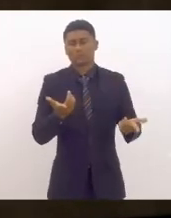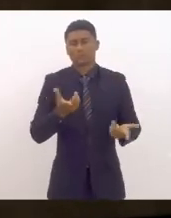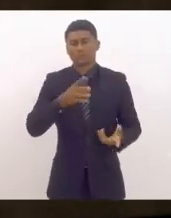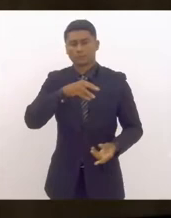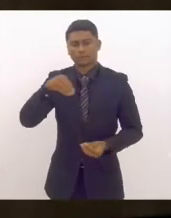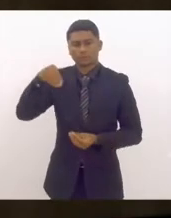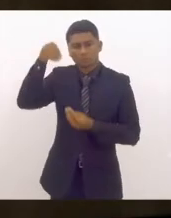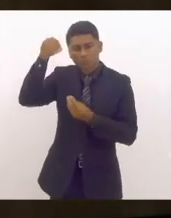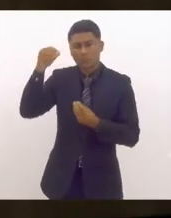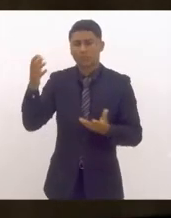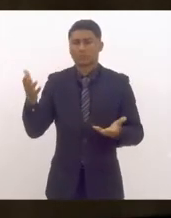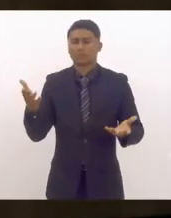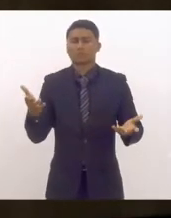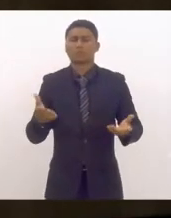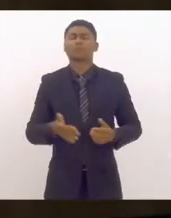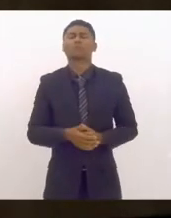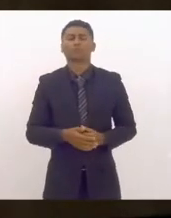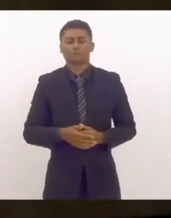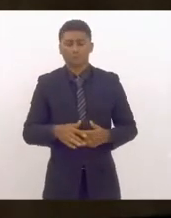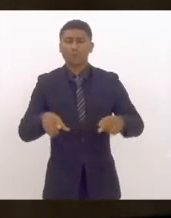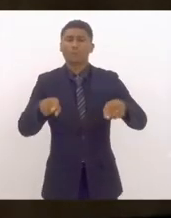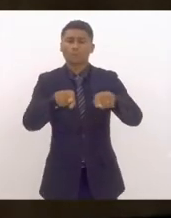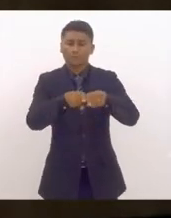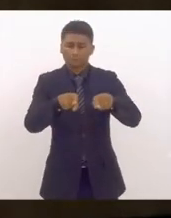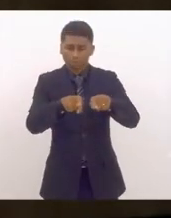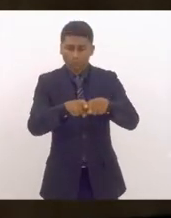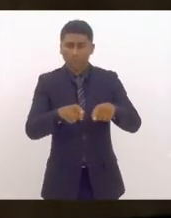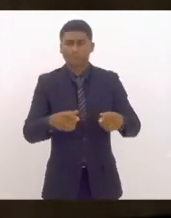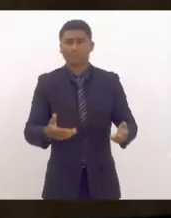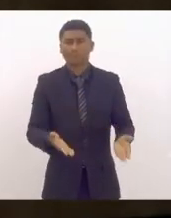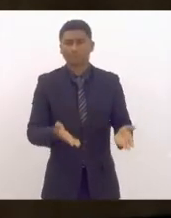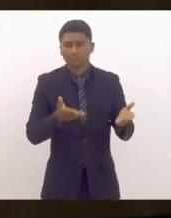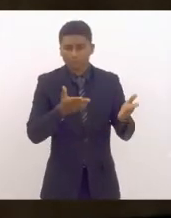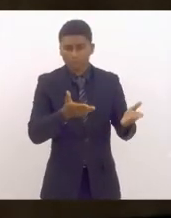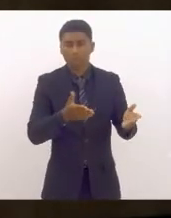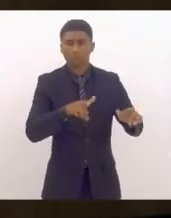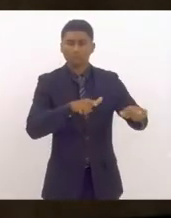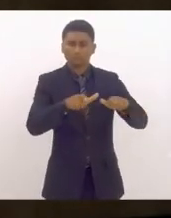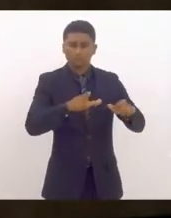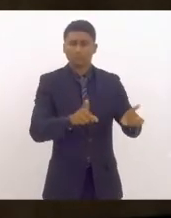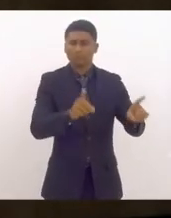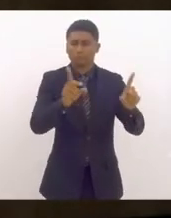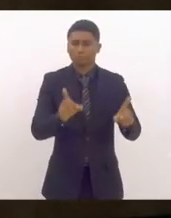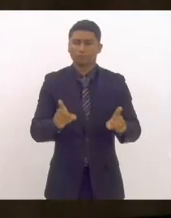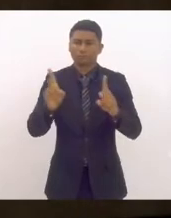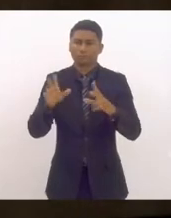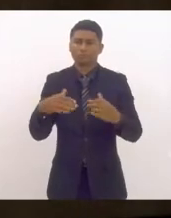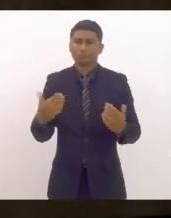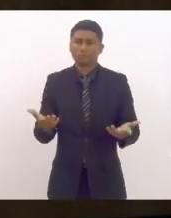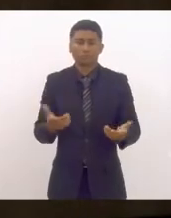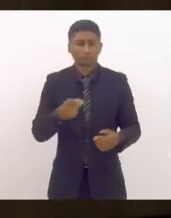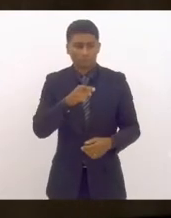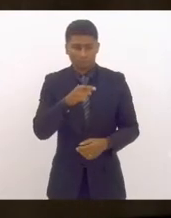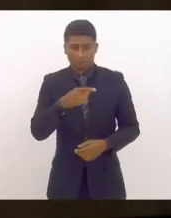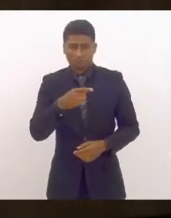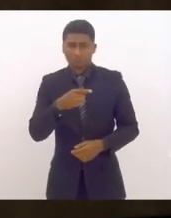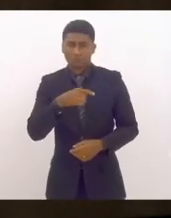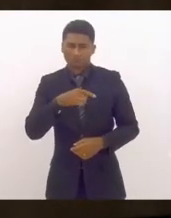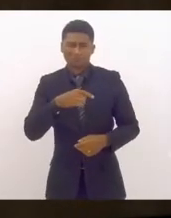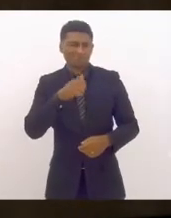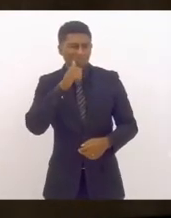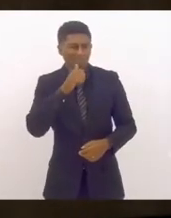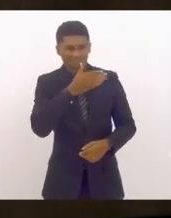que também têm tirado desse exercício o seu sustento. Então, a baiana do Acarajé, as baianas do